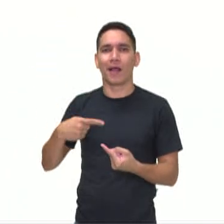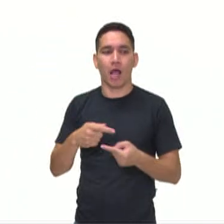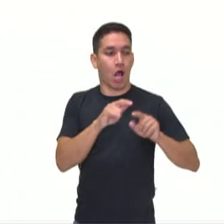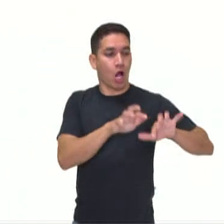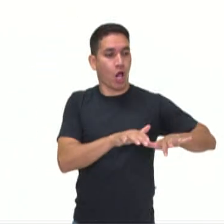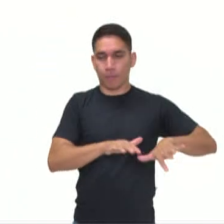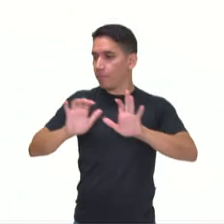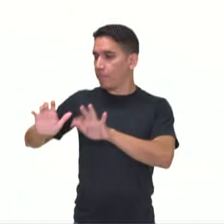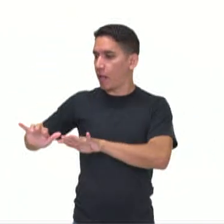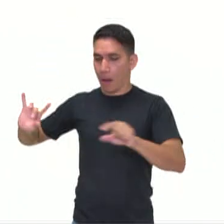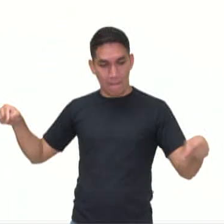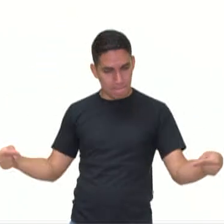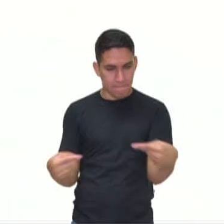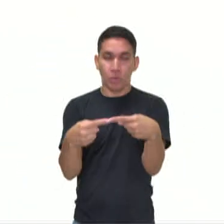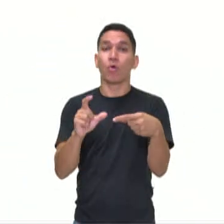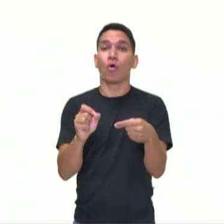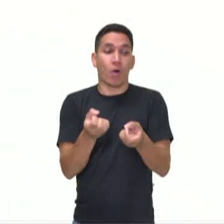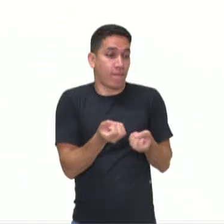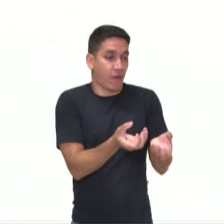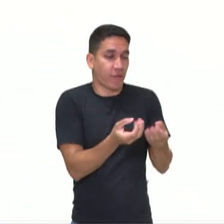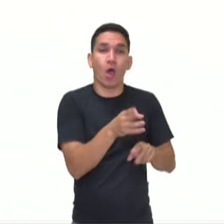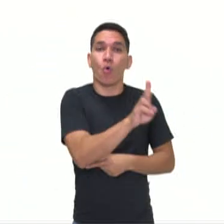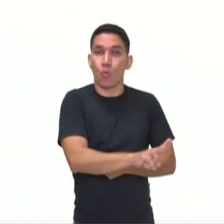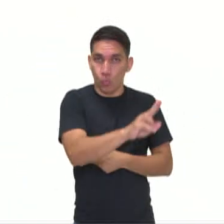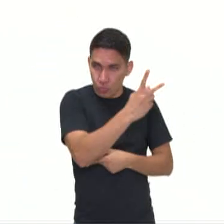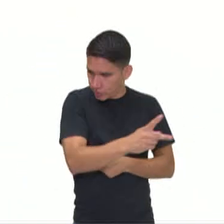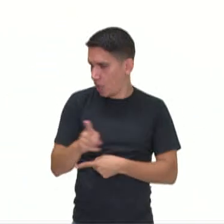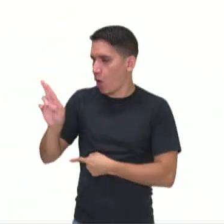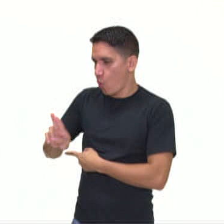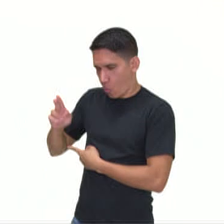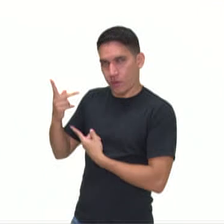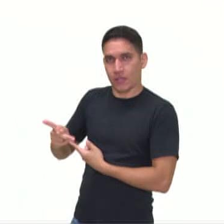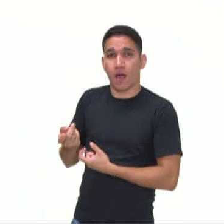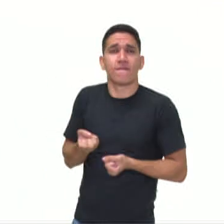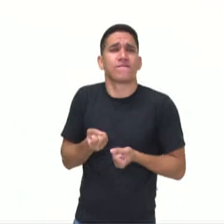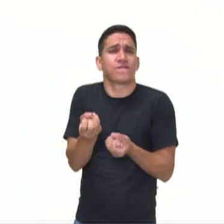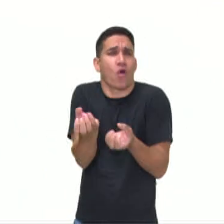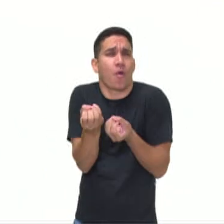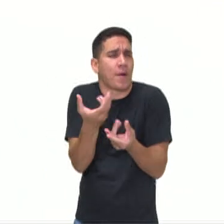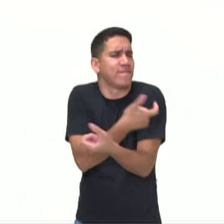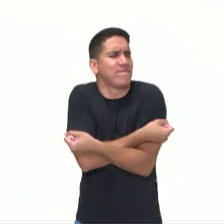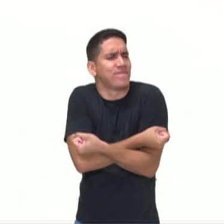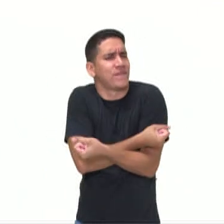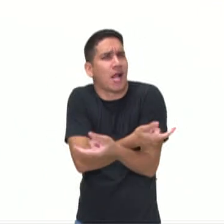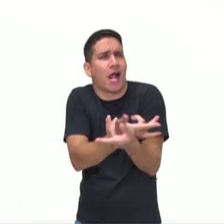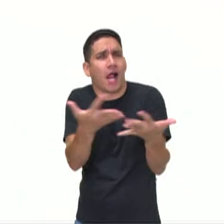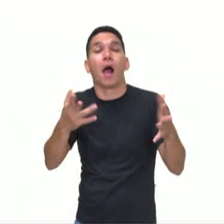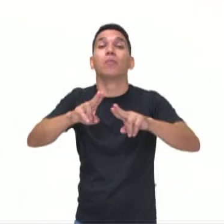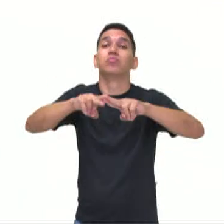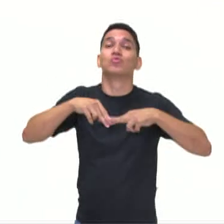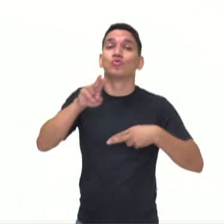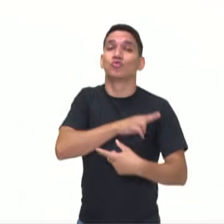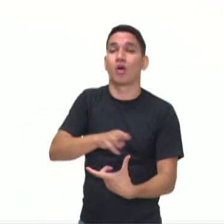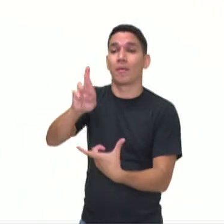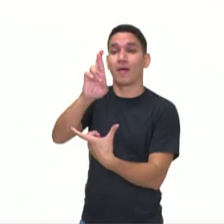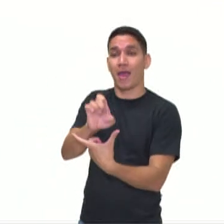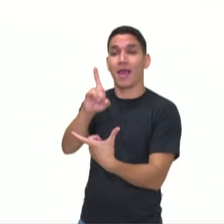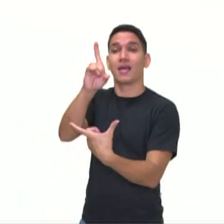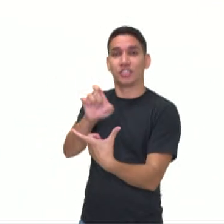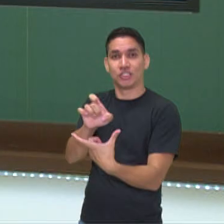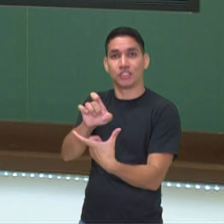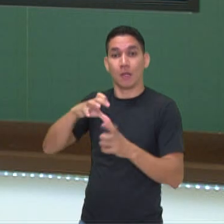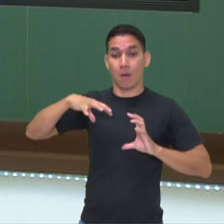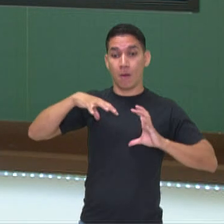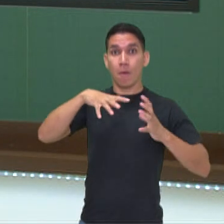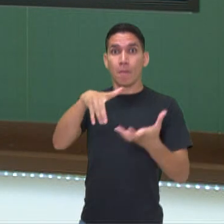computadores para fornecer aos usuários acesso às mais diversas informações. Por isso é chamada de rede mundial de